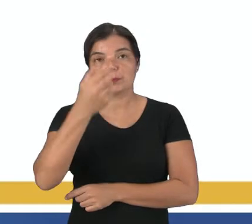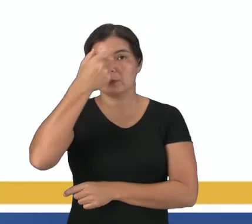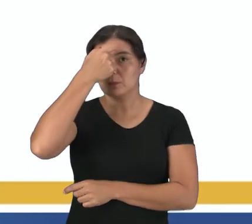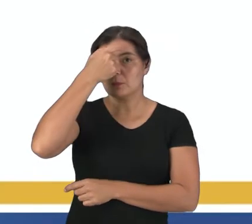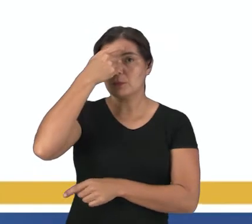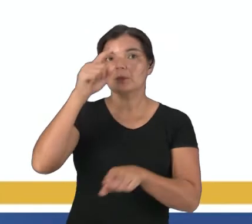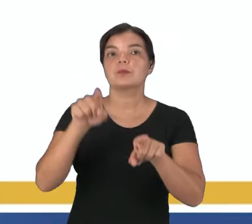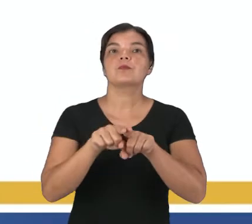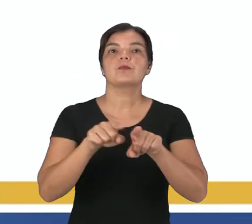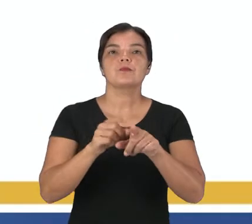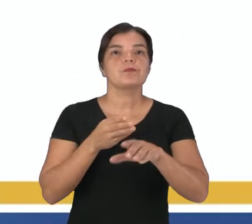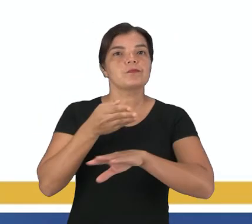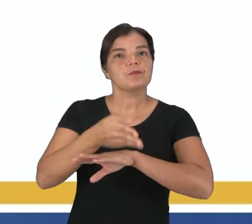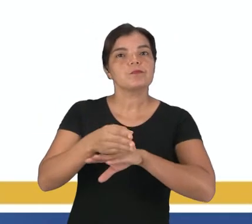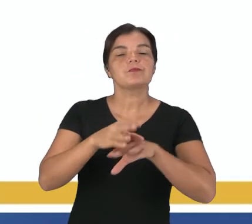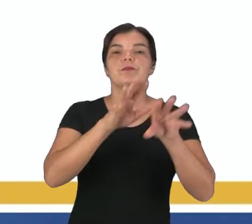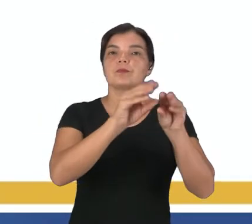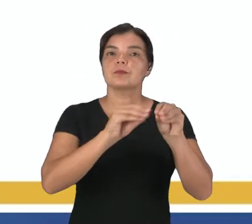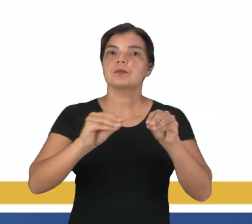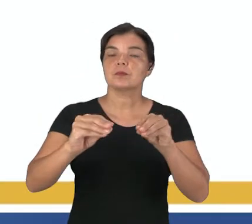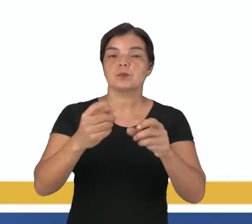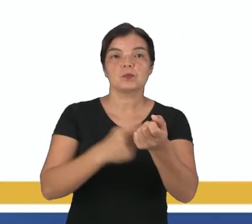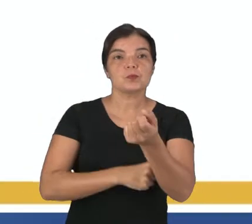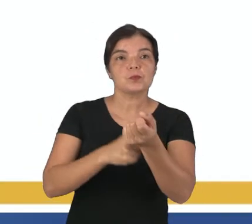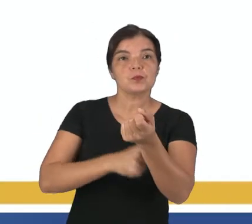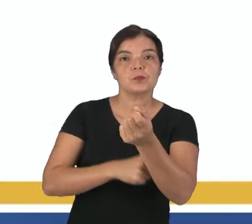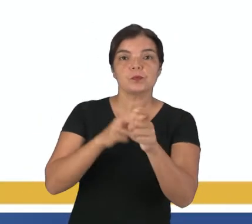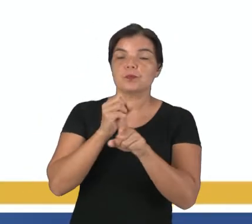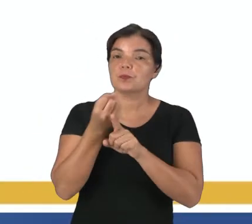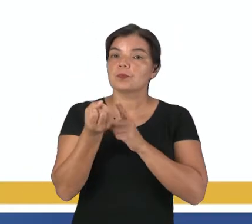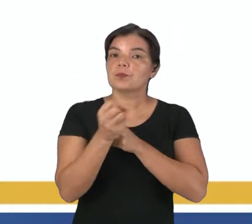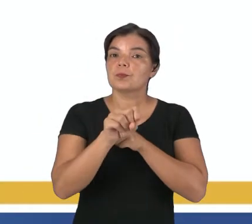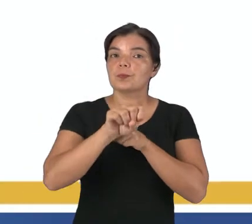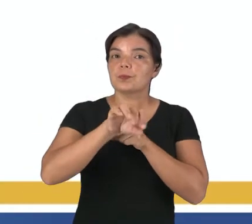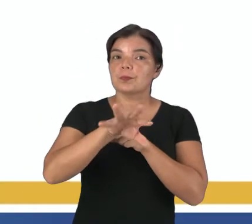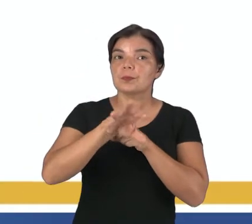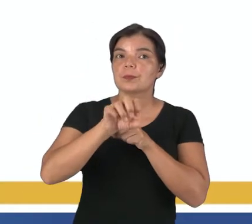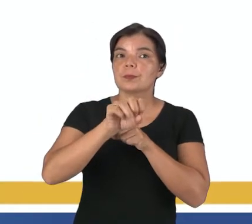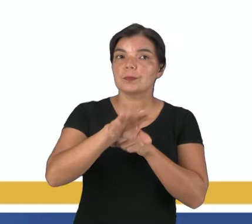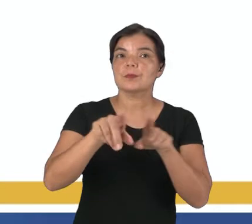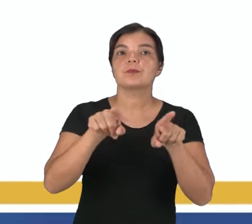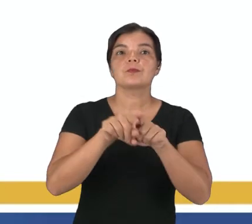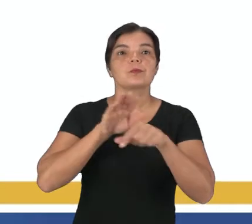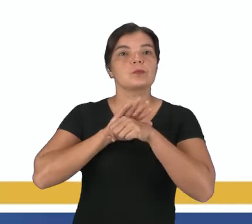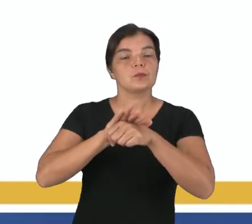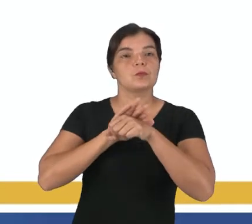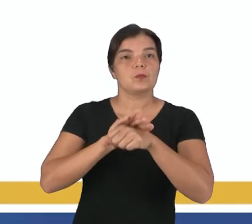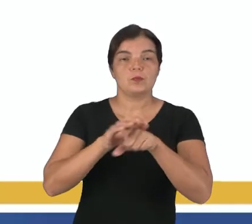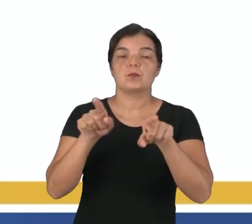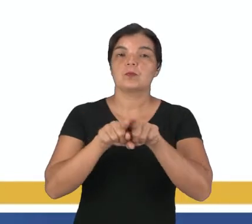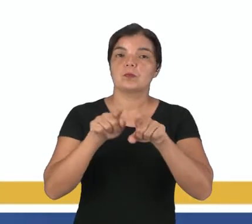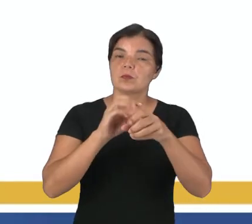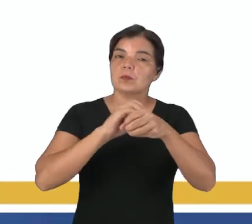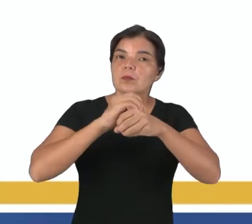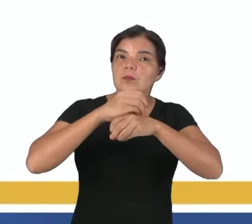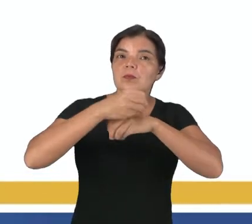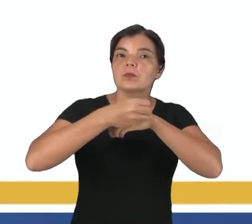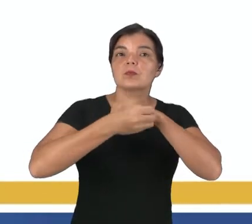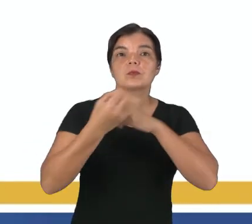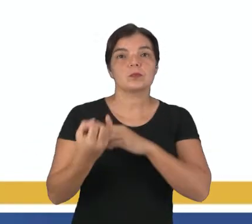do nosso organismo equilibrado interferem na transmissão do impulso nervoso ajudam a formar parte